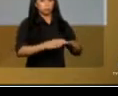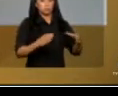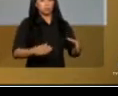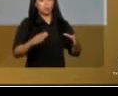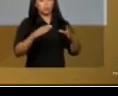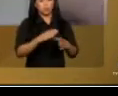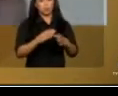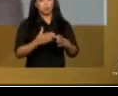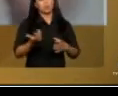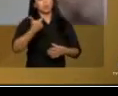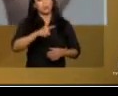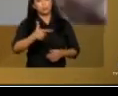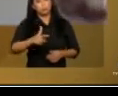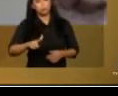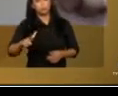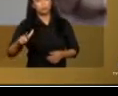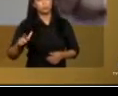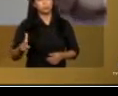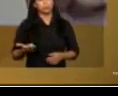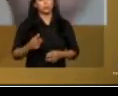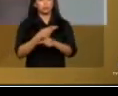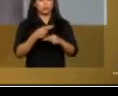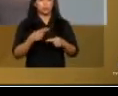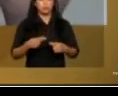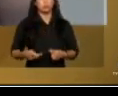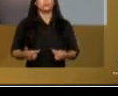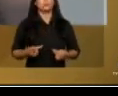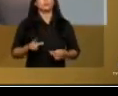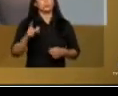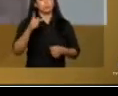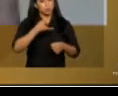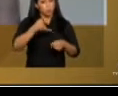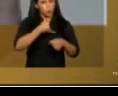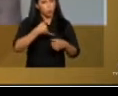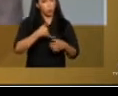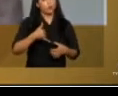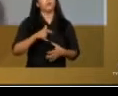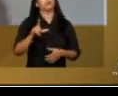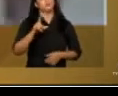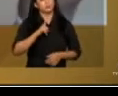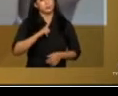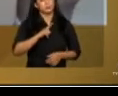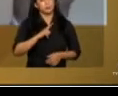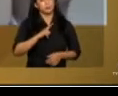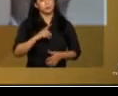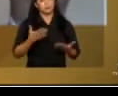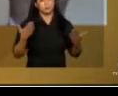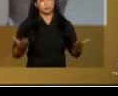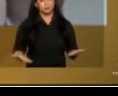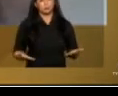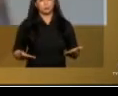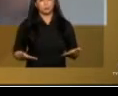petróleo. Em qualquer nação, em qualquer segmento da economia, o mercado é um